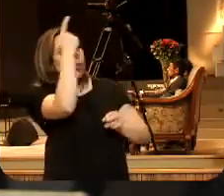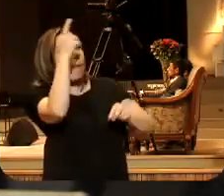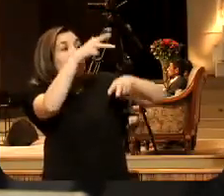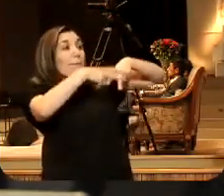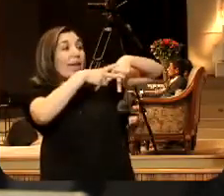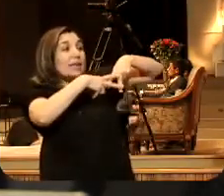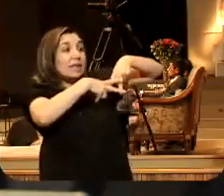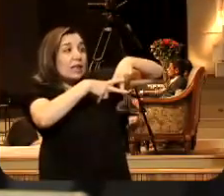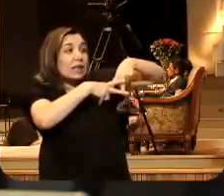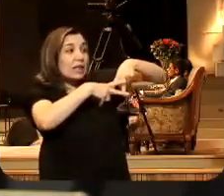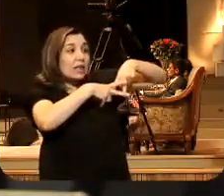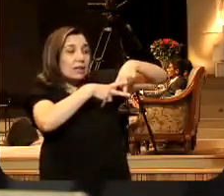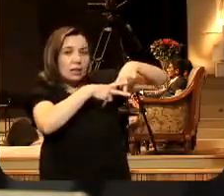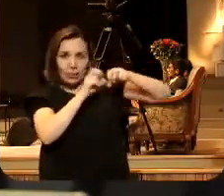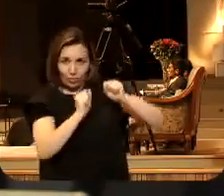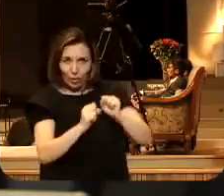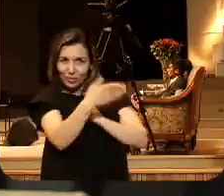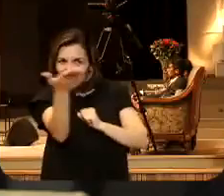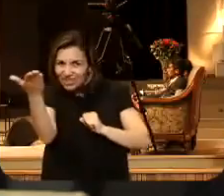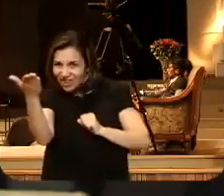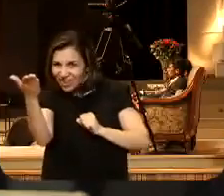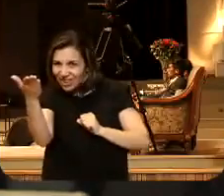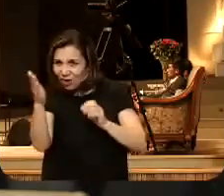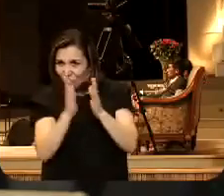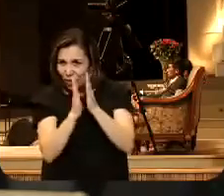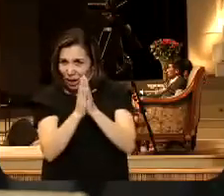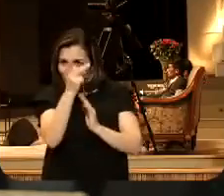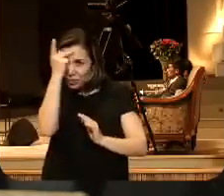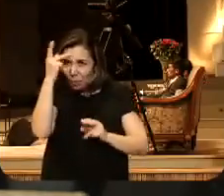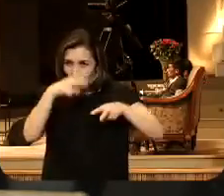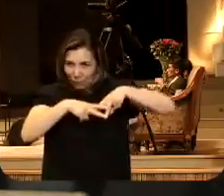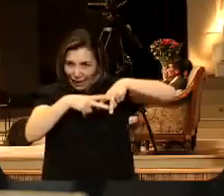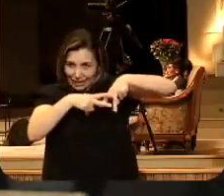Ei, quem pode orar por pessoas que estão presas a partir de agora?